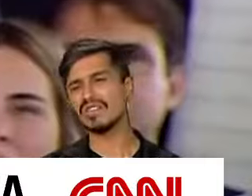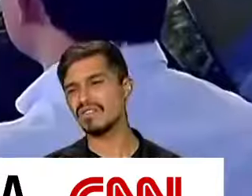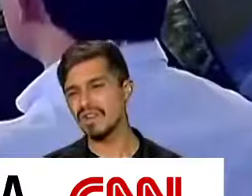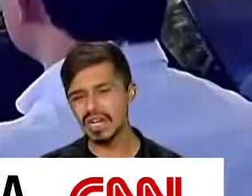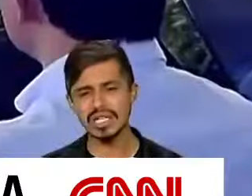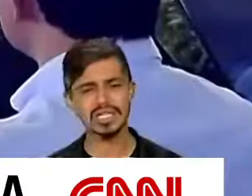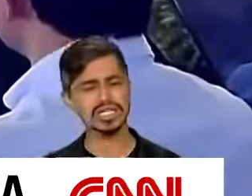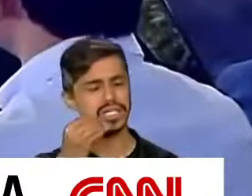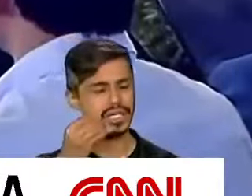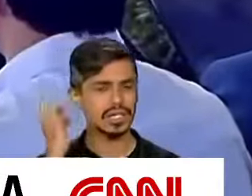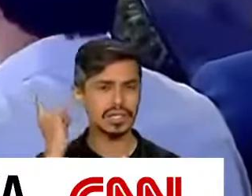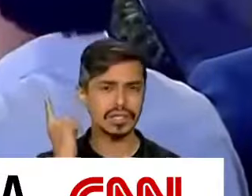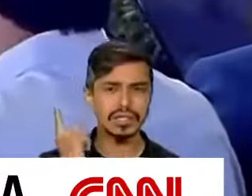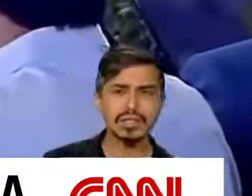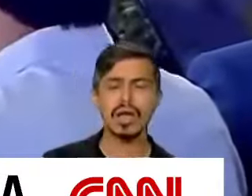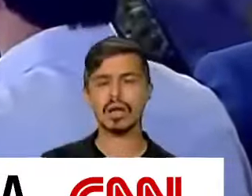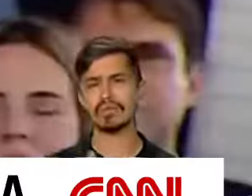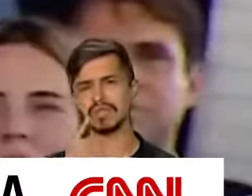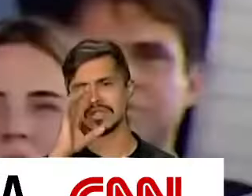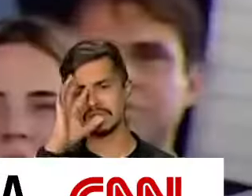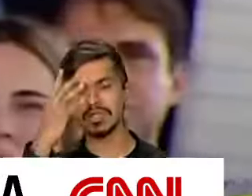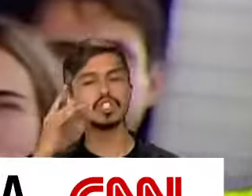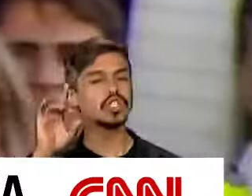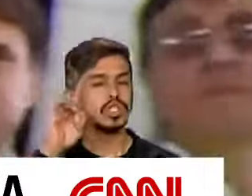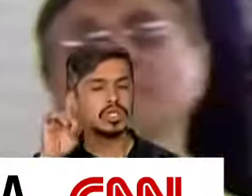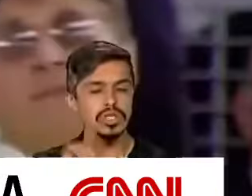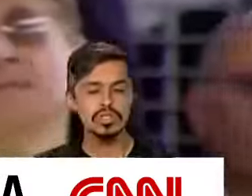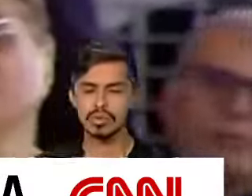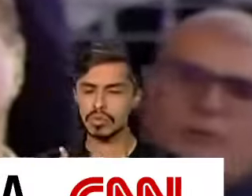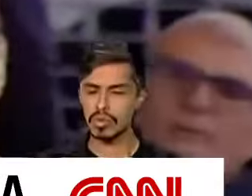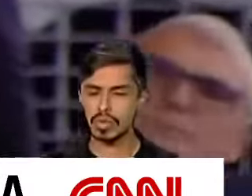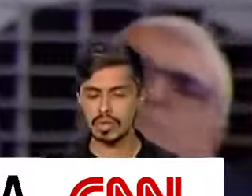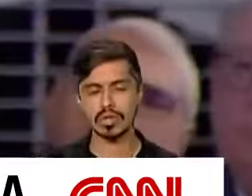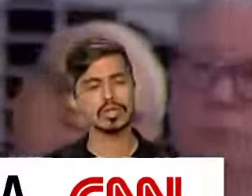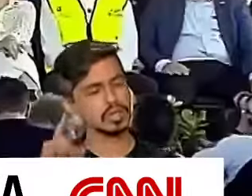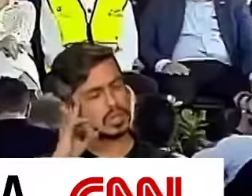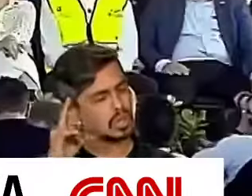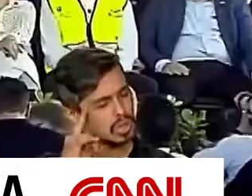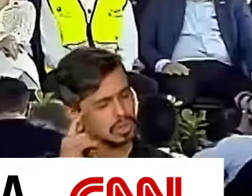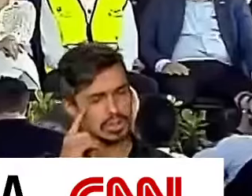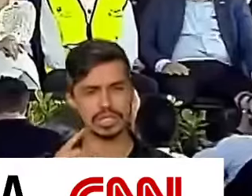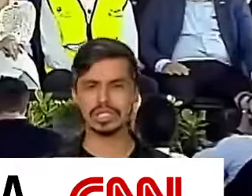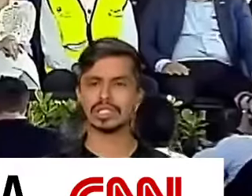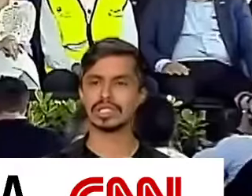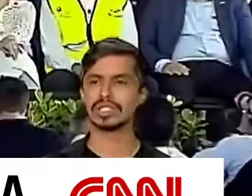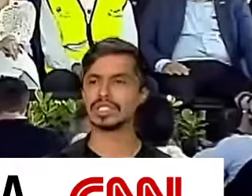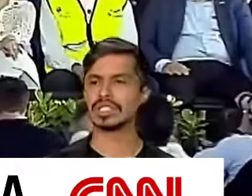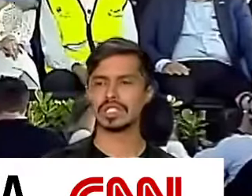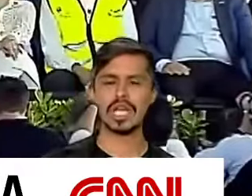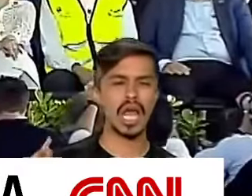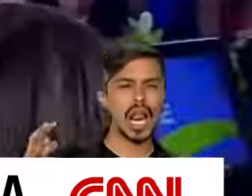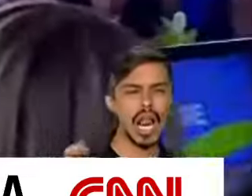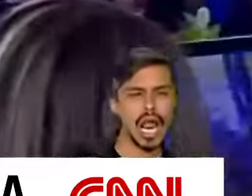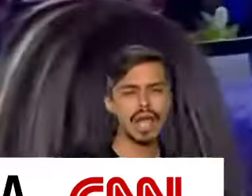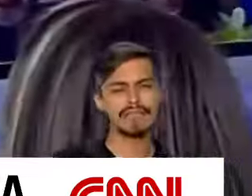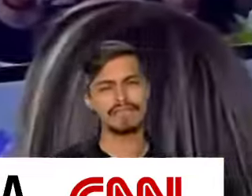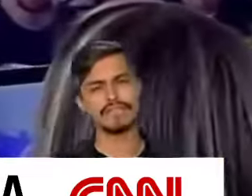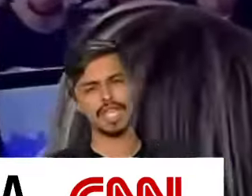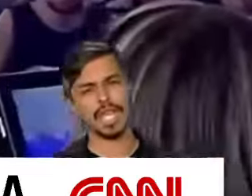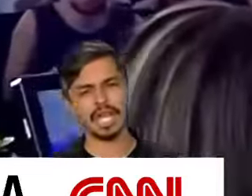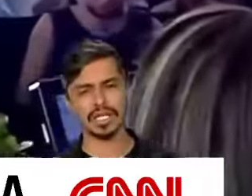tentar encontrar uma solução. Todo dia tinha um problema. Todo dia era supressão vegetal,